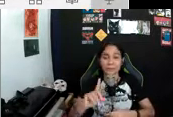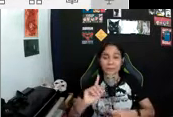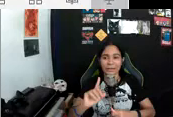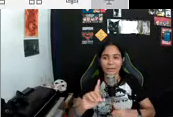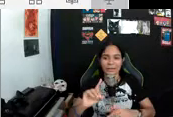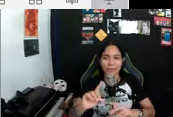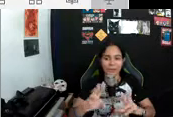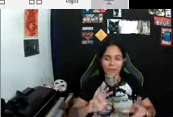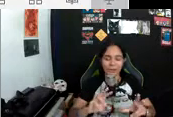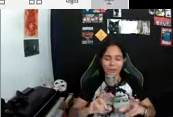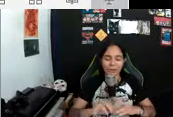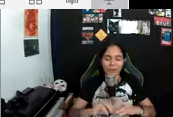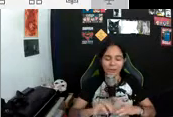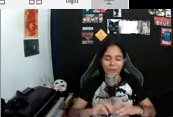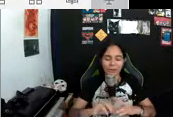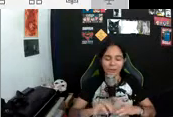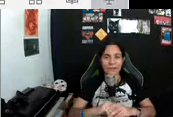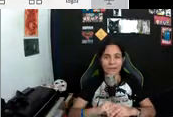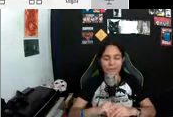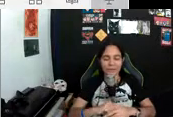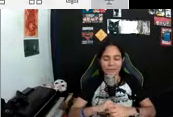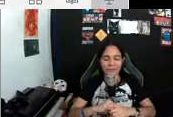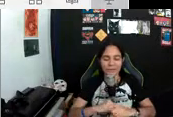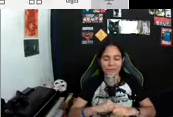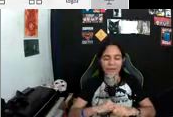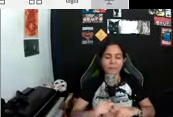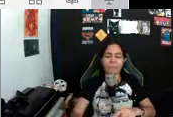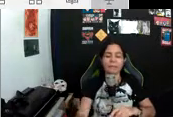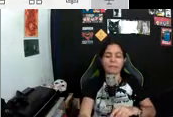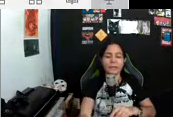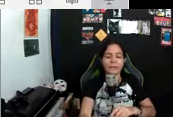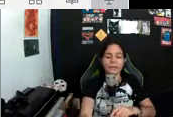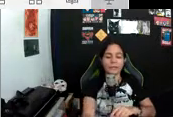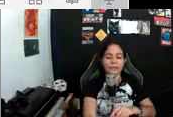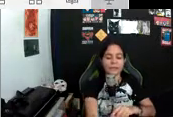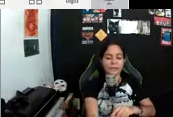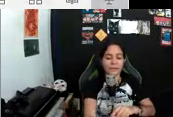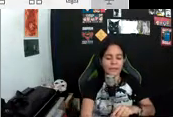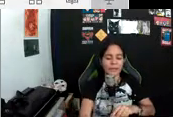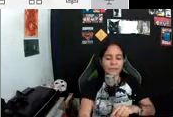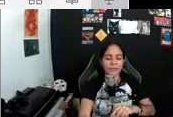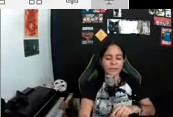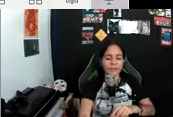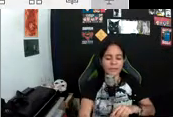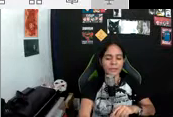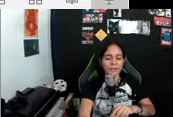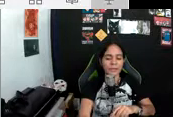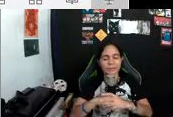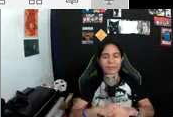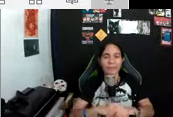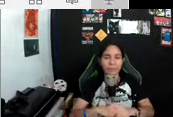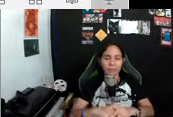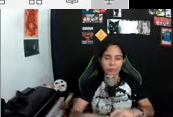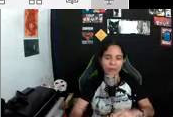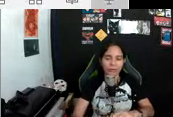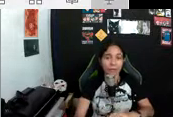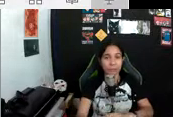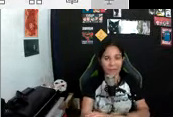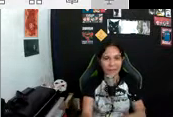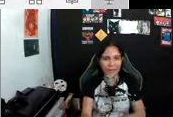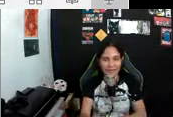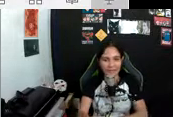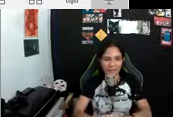e só trazendo aqui, abrindo um parênteses em relação a esse CID, né? Porque, infelizmente, a gente sabe que tem